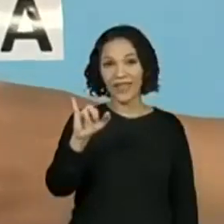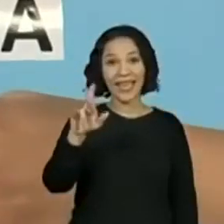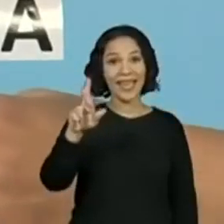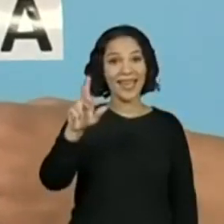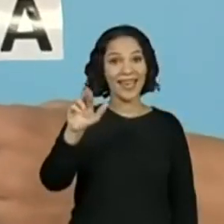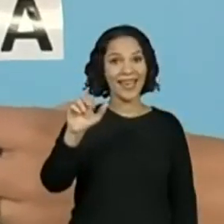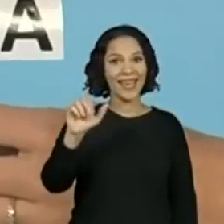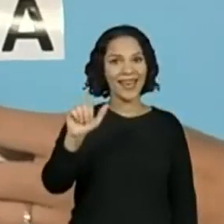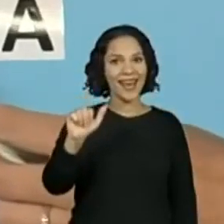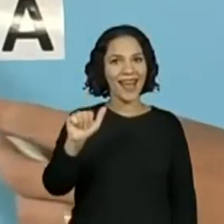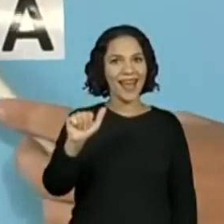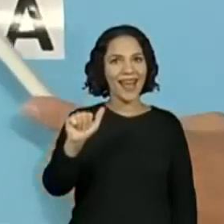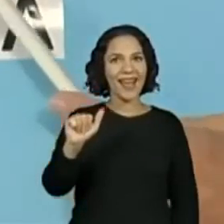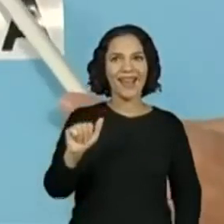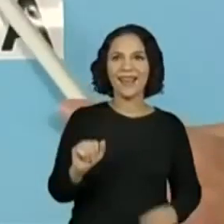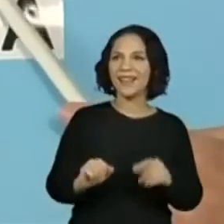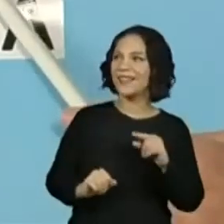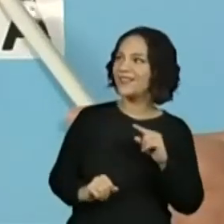Regiane